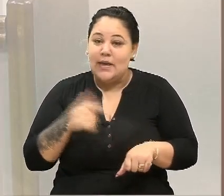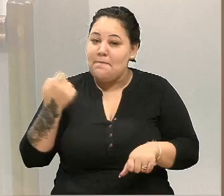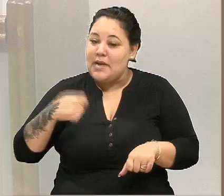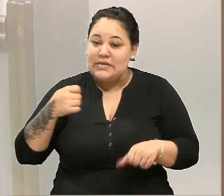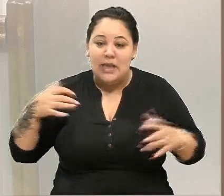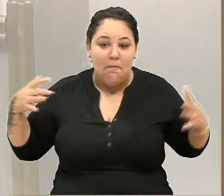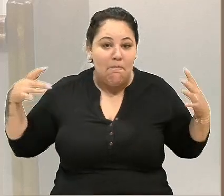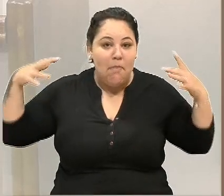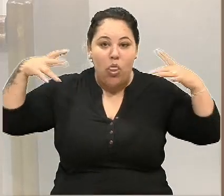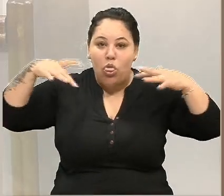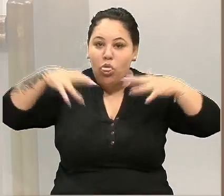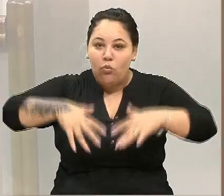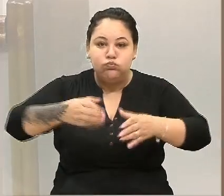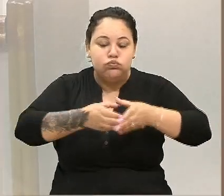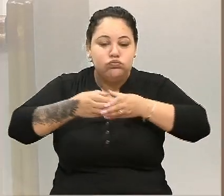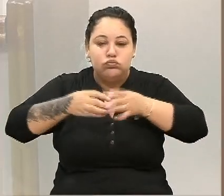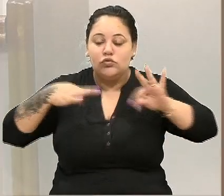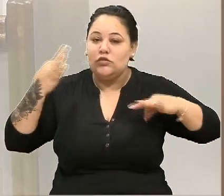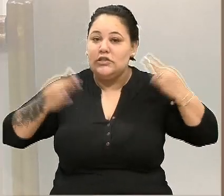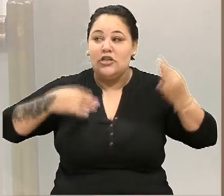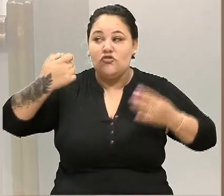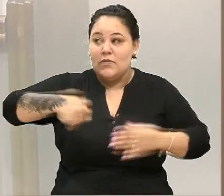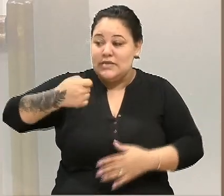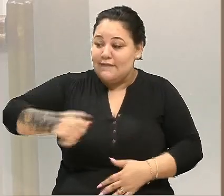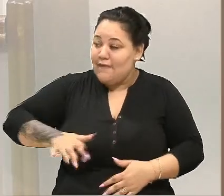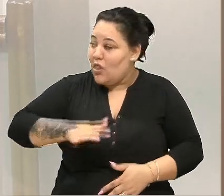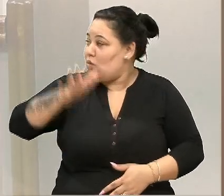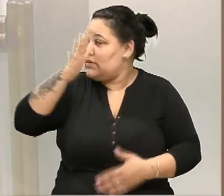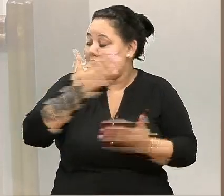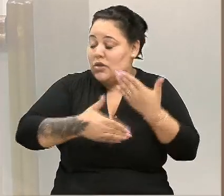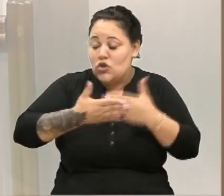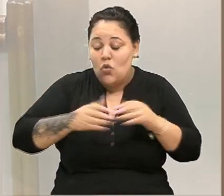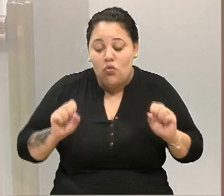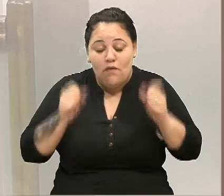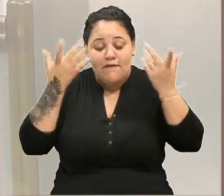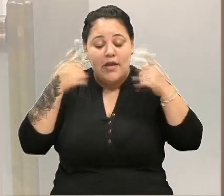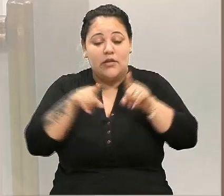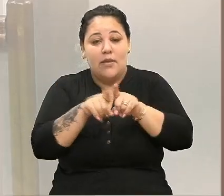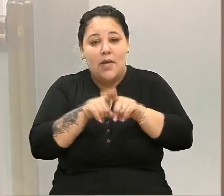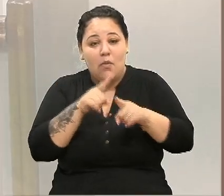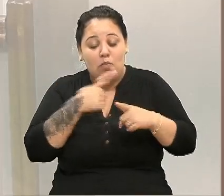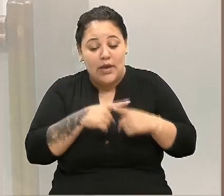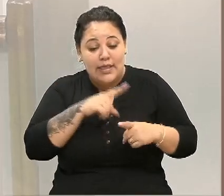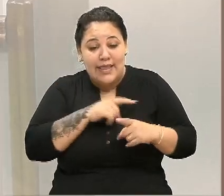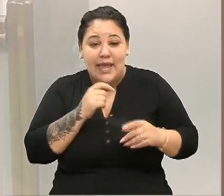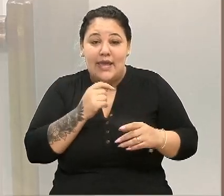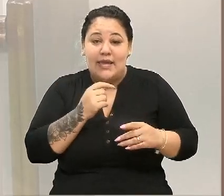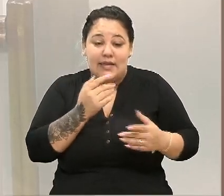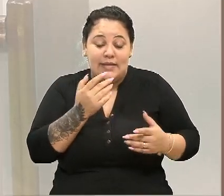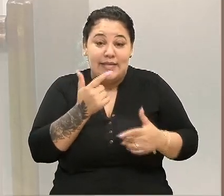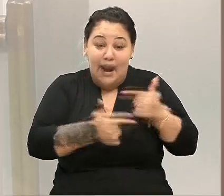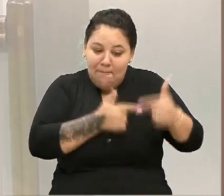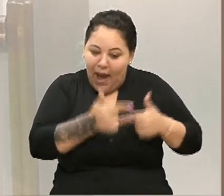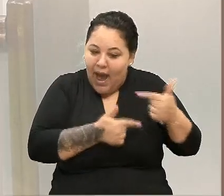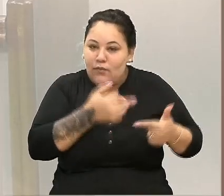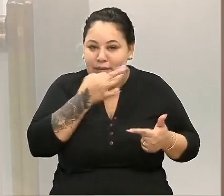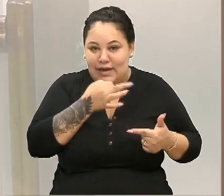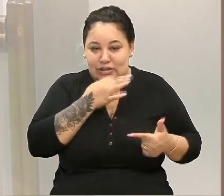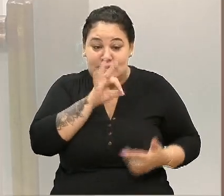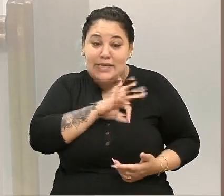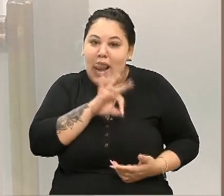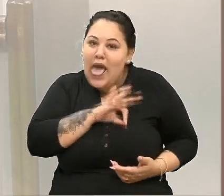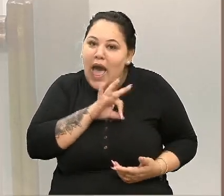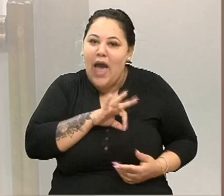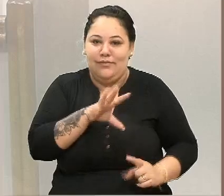precisamos valorizar todos os eventos existentes, porque eles geram emprego e renda, e o principal,